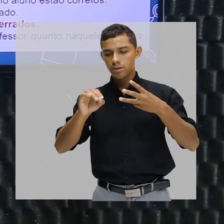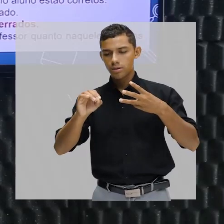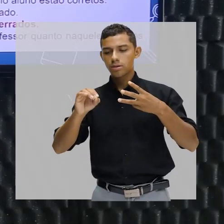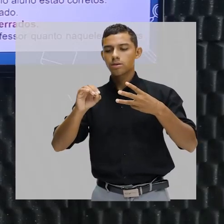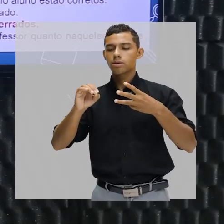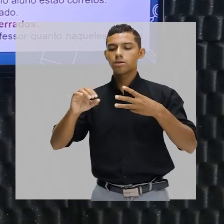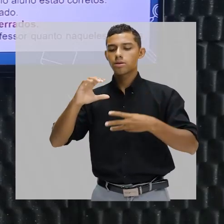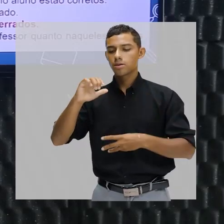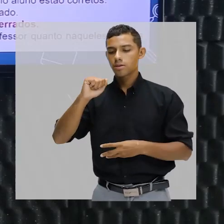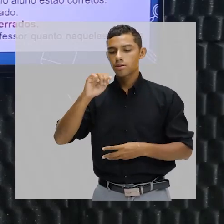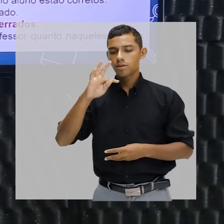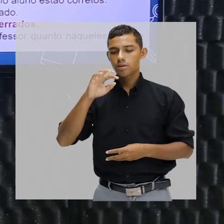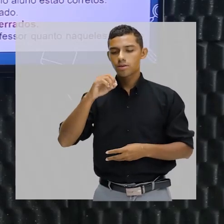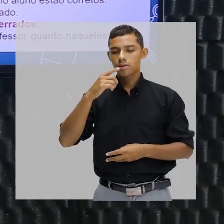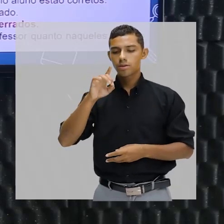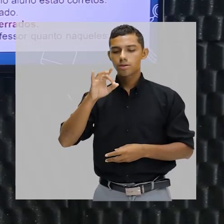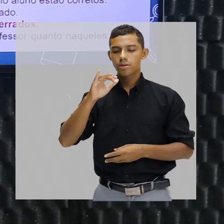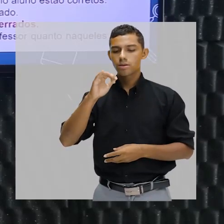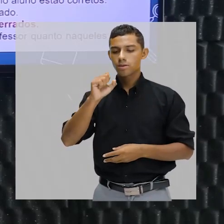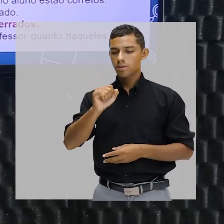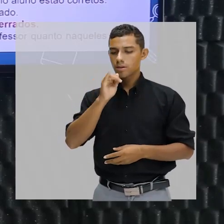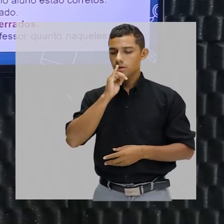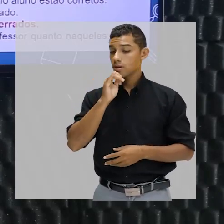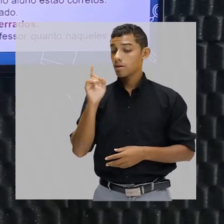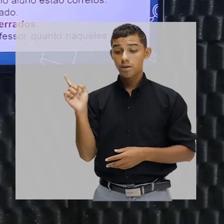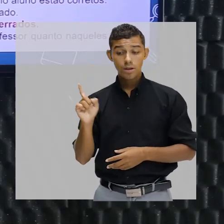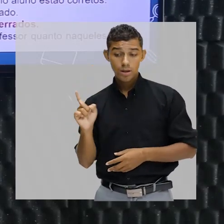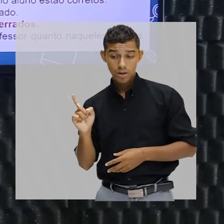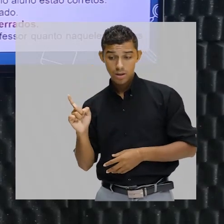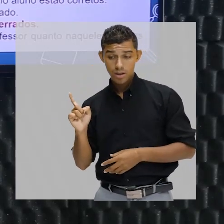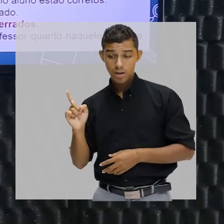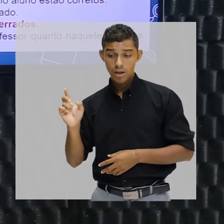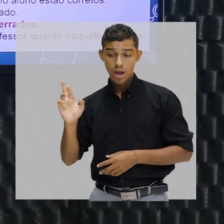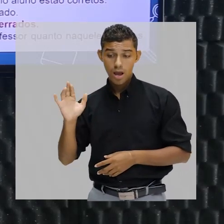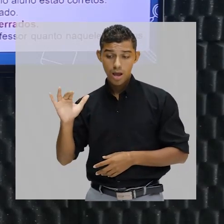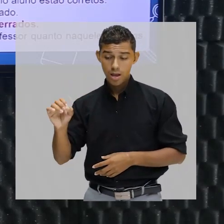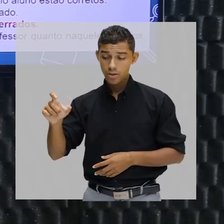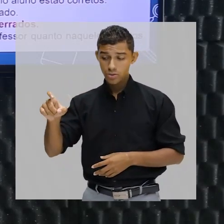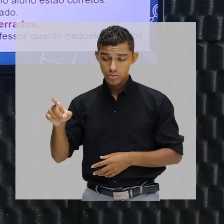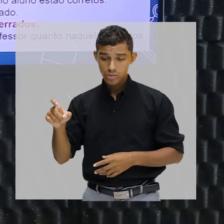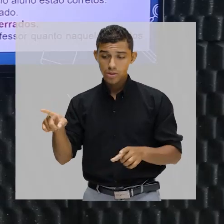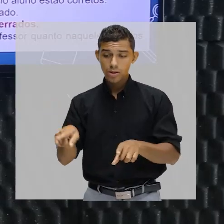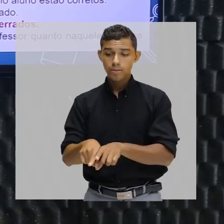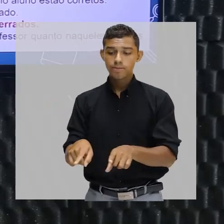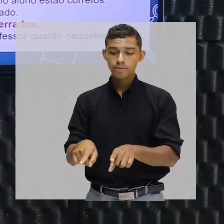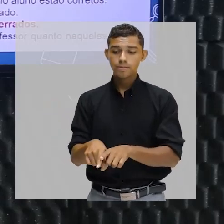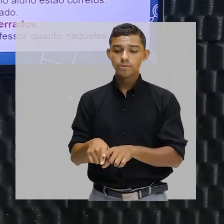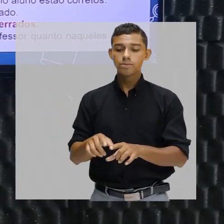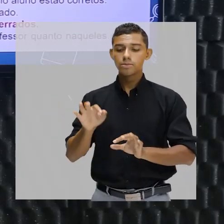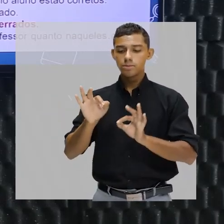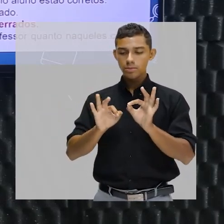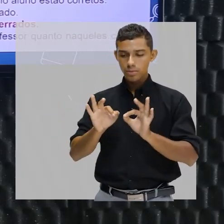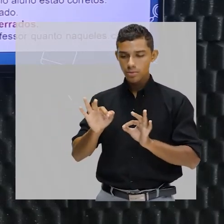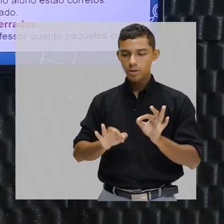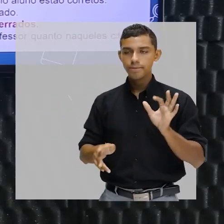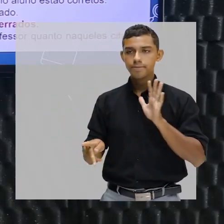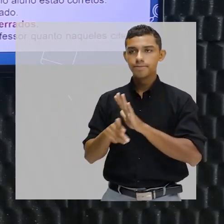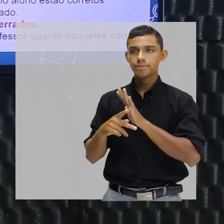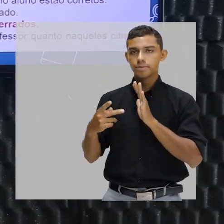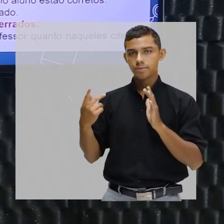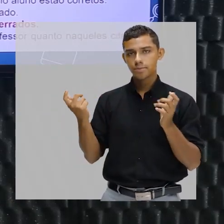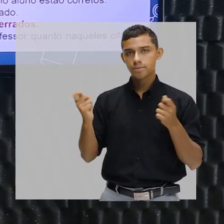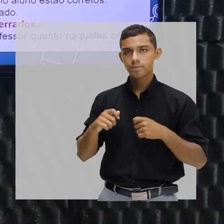de raio-x, certo? Não é o raio-x de fato, mas é justamente o que